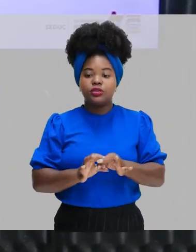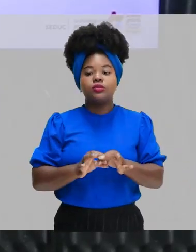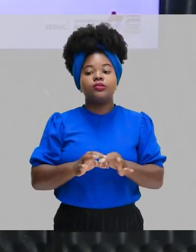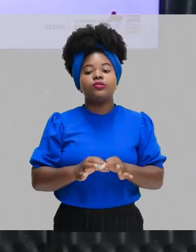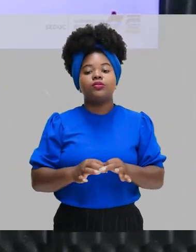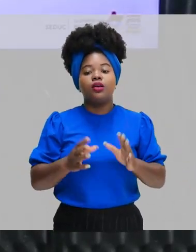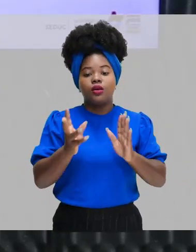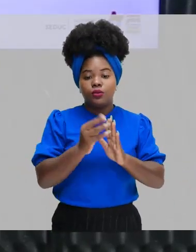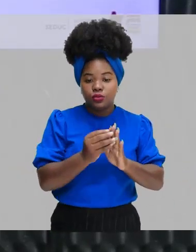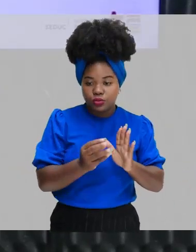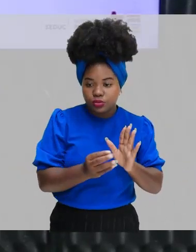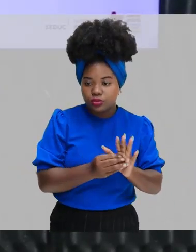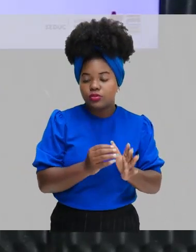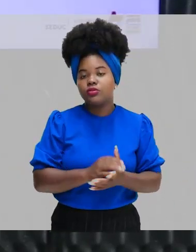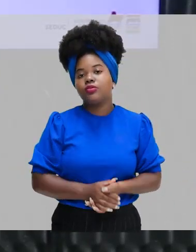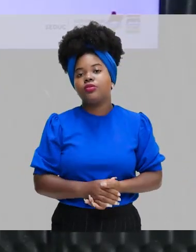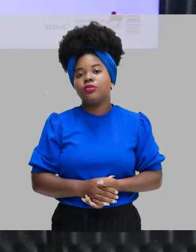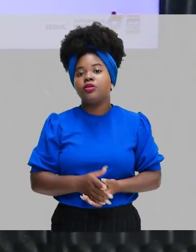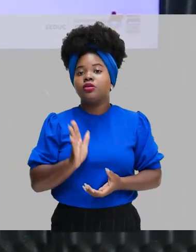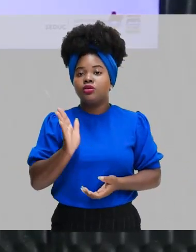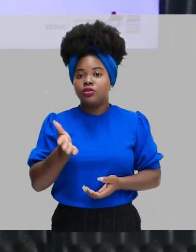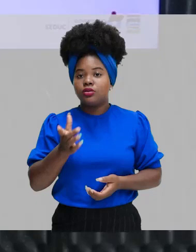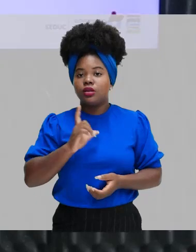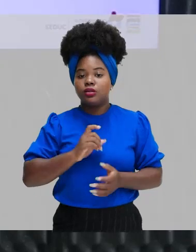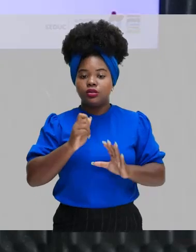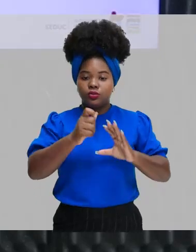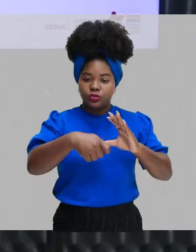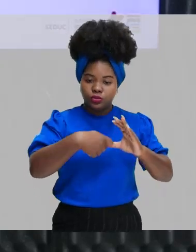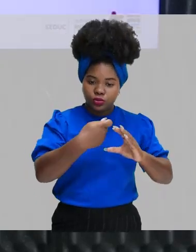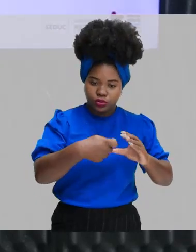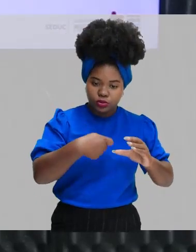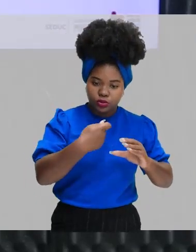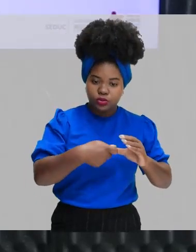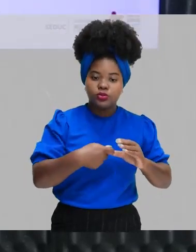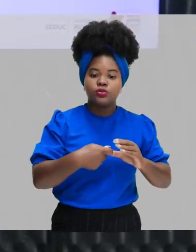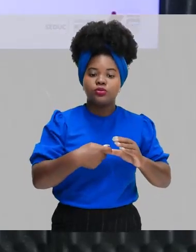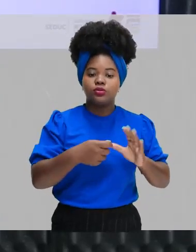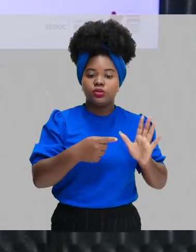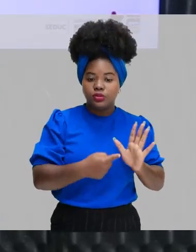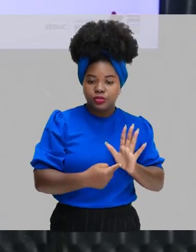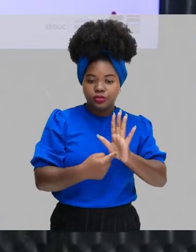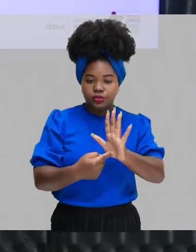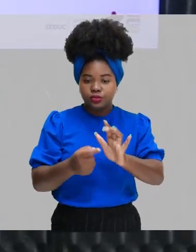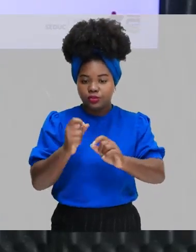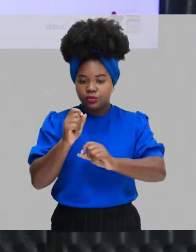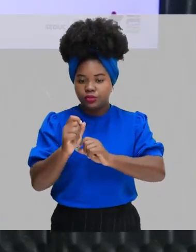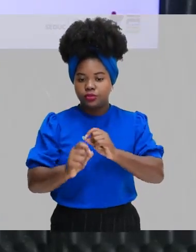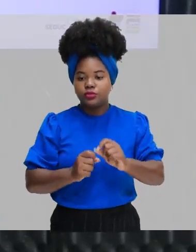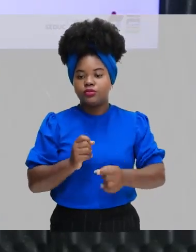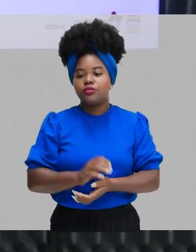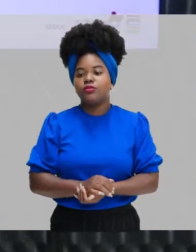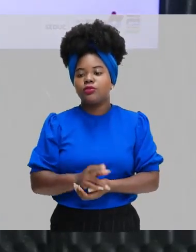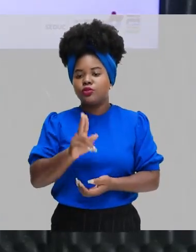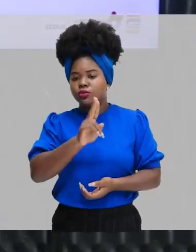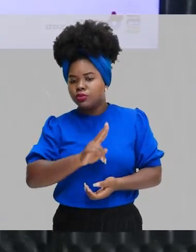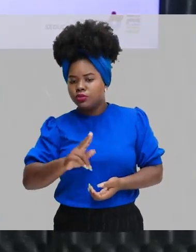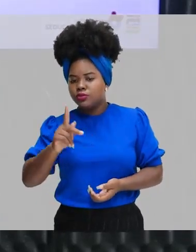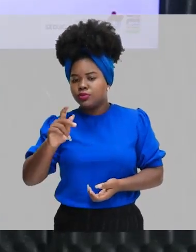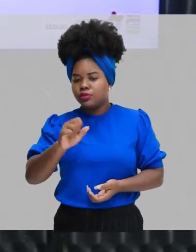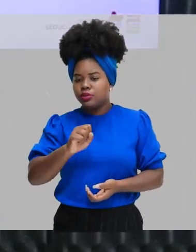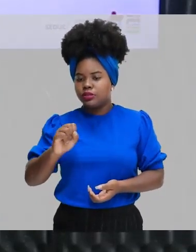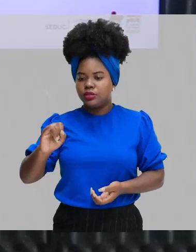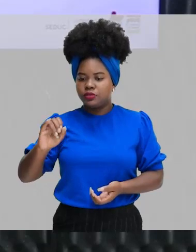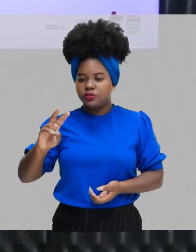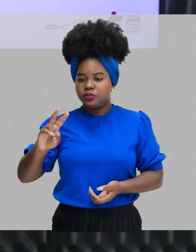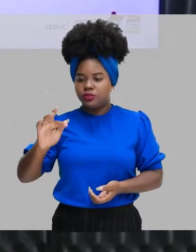trabalhamos vídeos que nós apresentamos os os usos pacíficos né dessa radioatividade para a